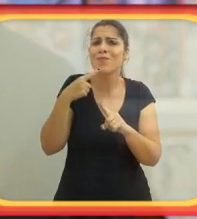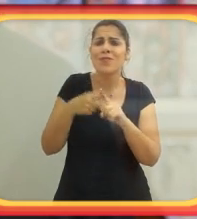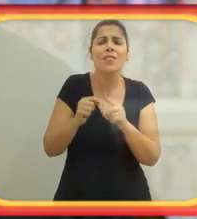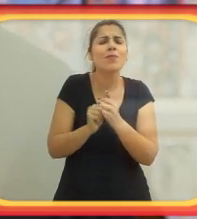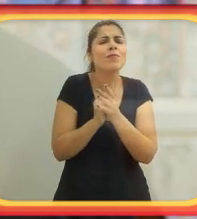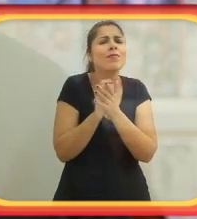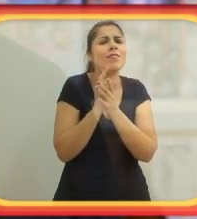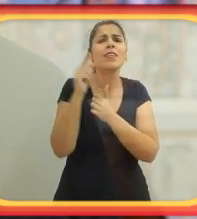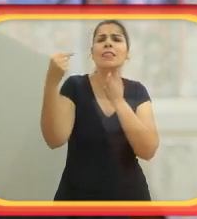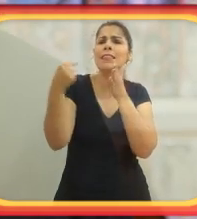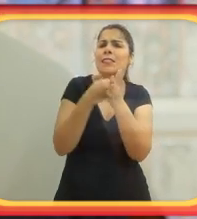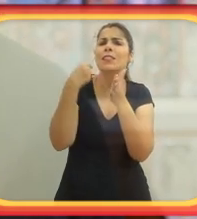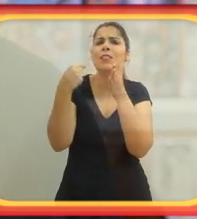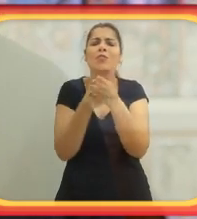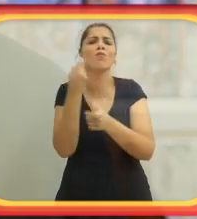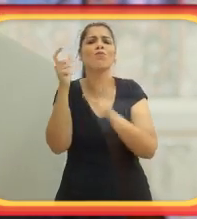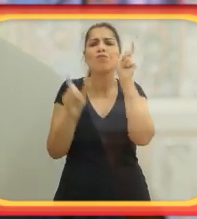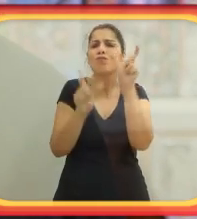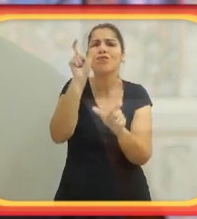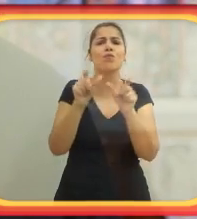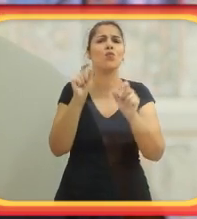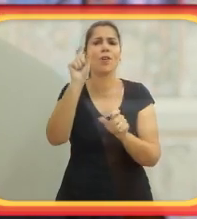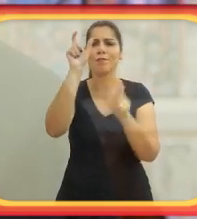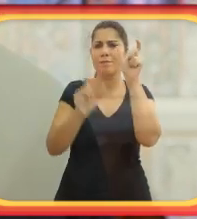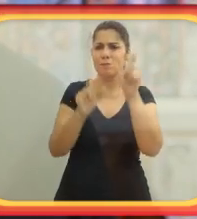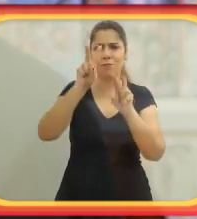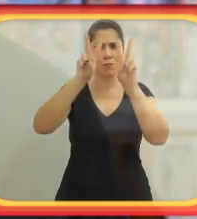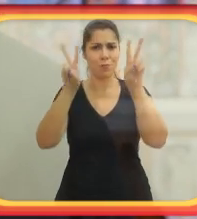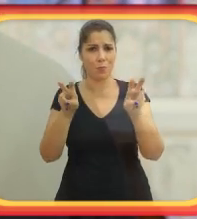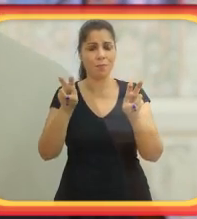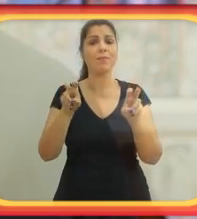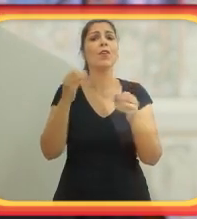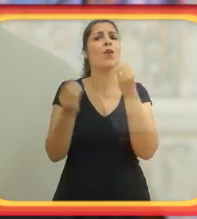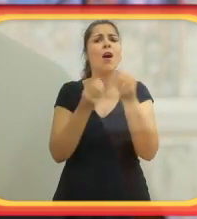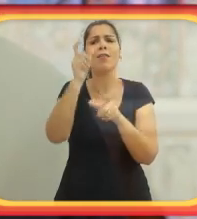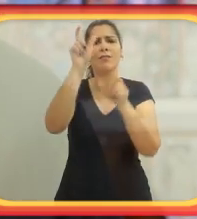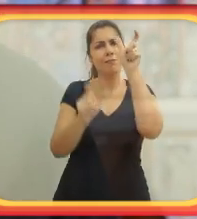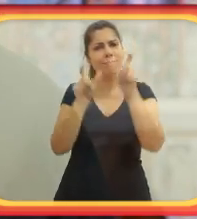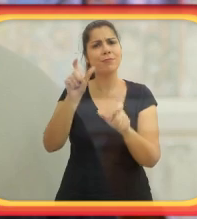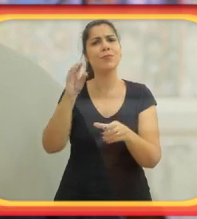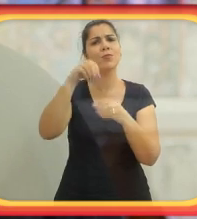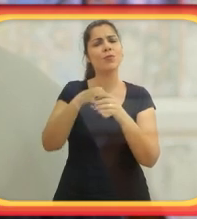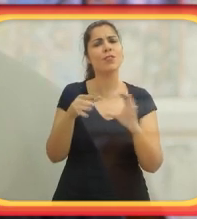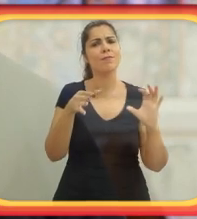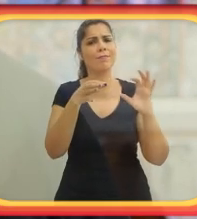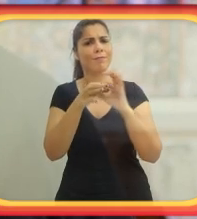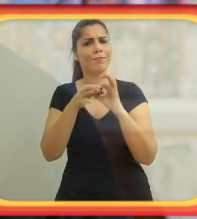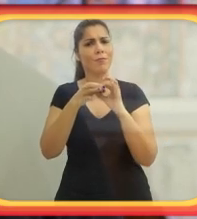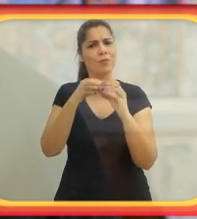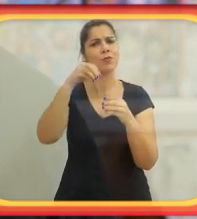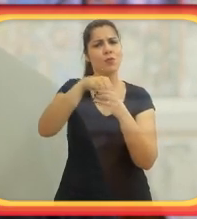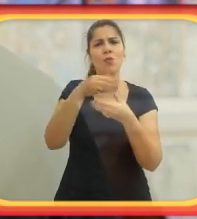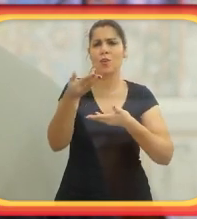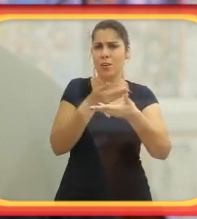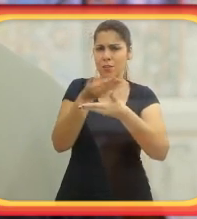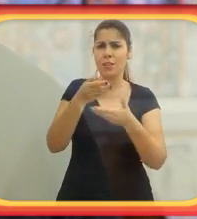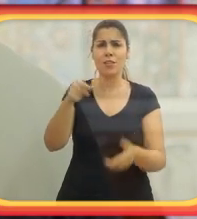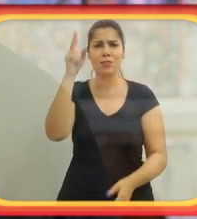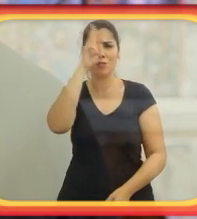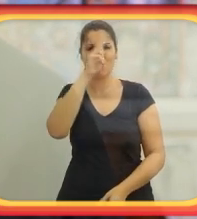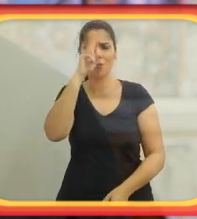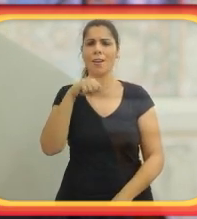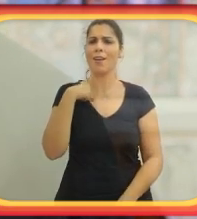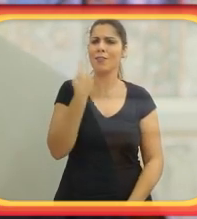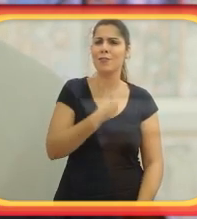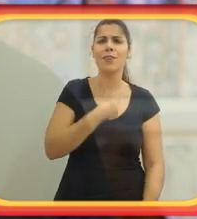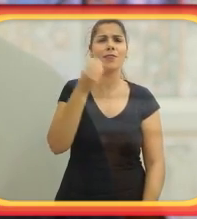em especial porque muitas vezes ela me pergunta sobre personagens e sobre como os